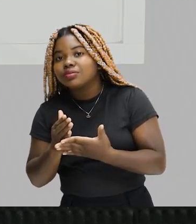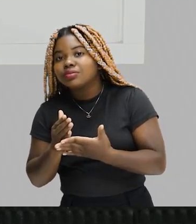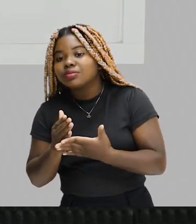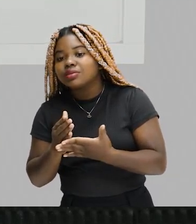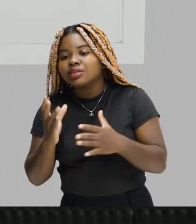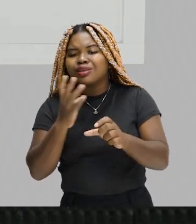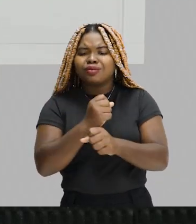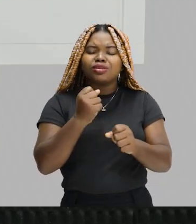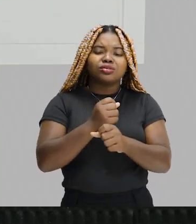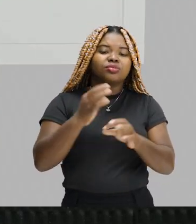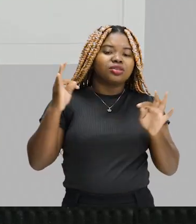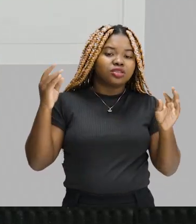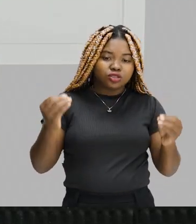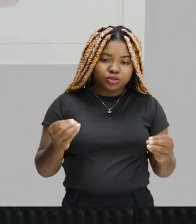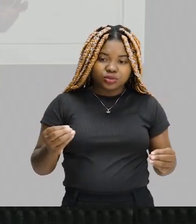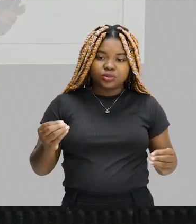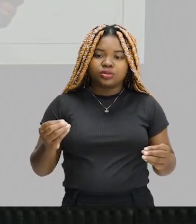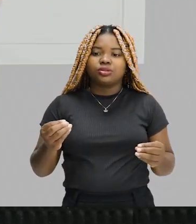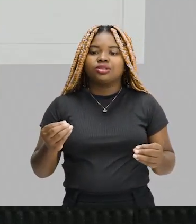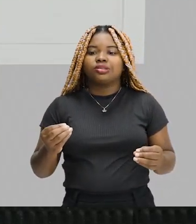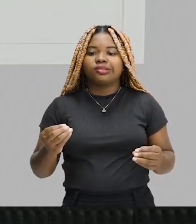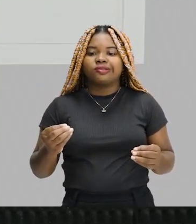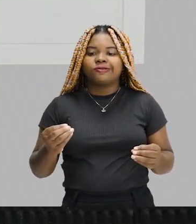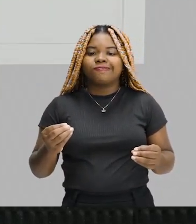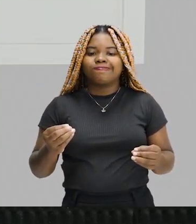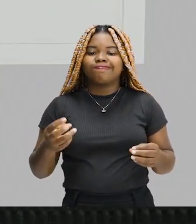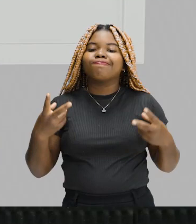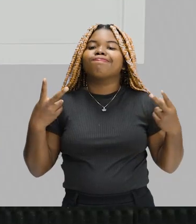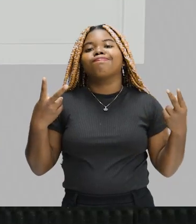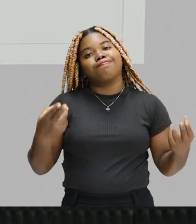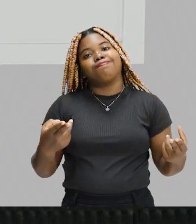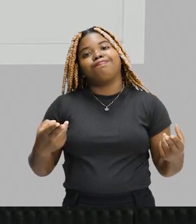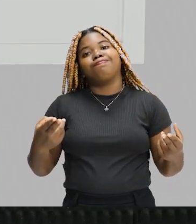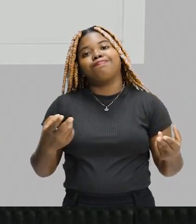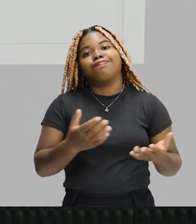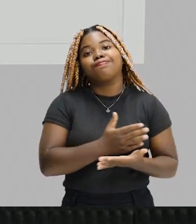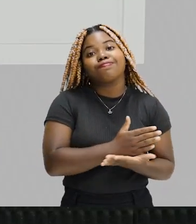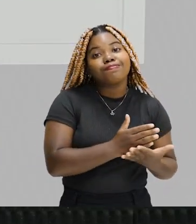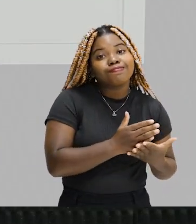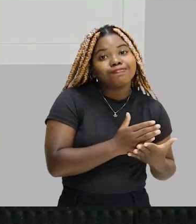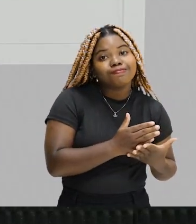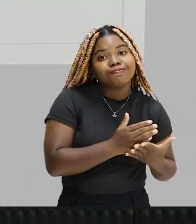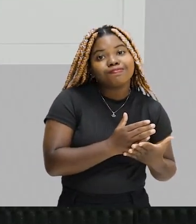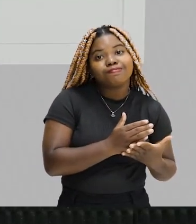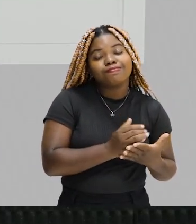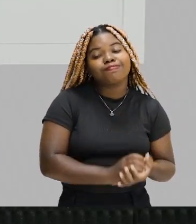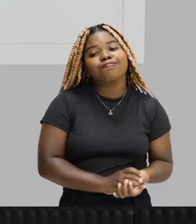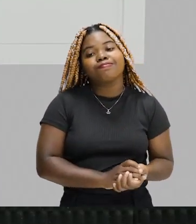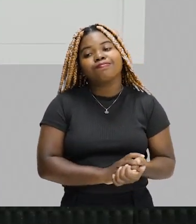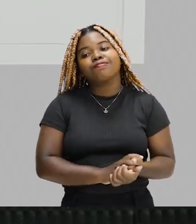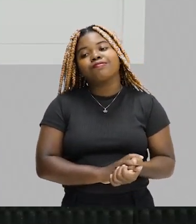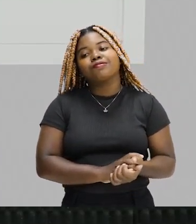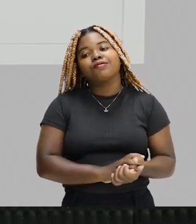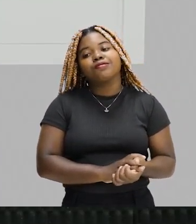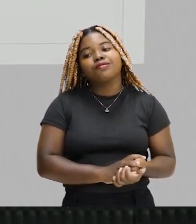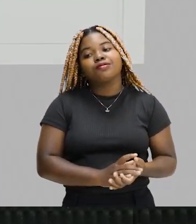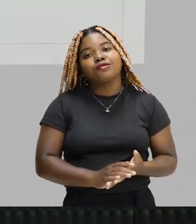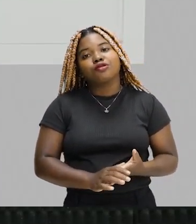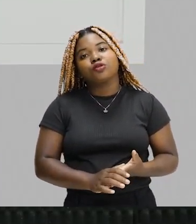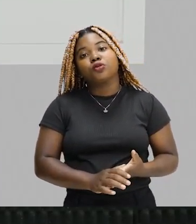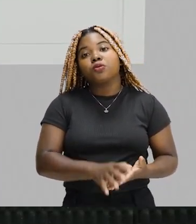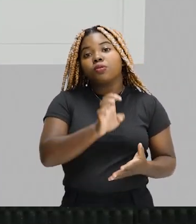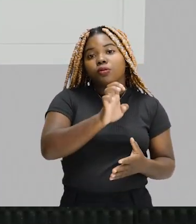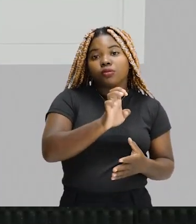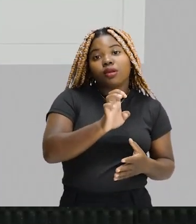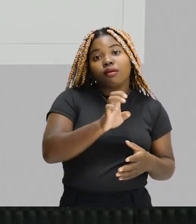soma das cargas que contribui à carga final tem que ser igual à carga inicial. Como a carga inicial é zero,